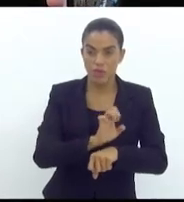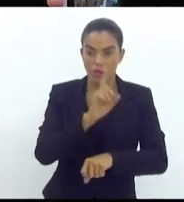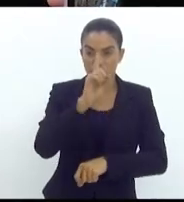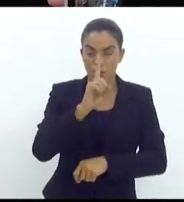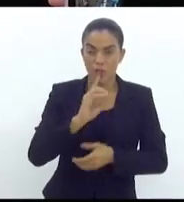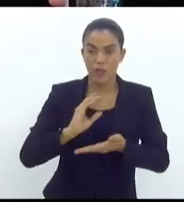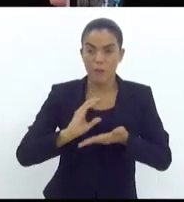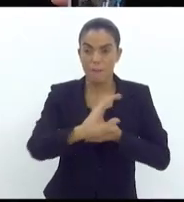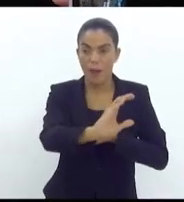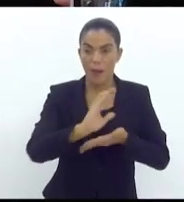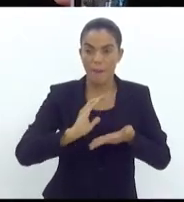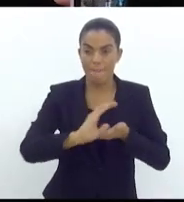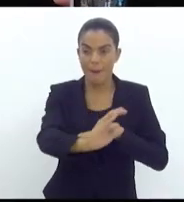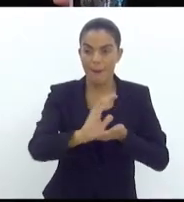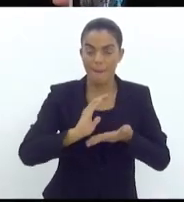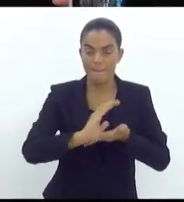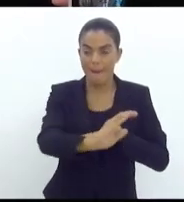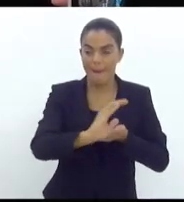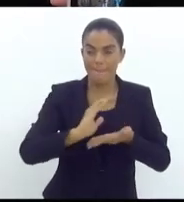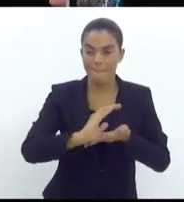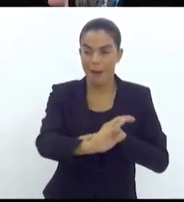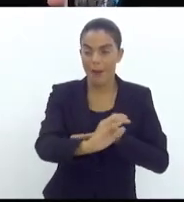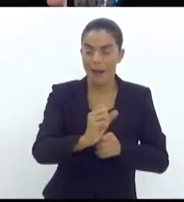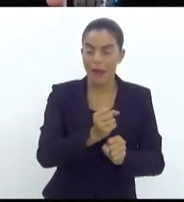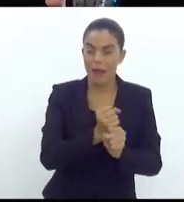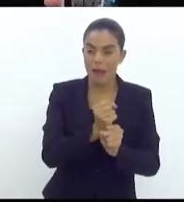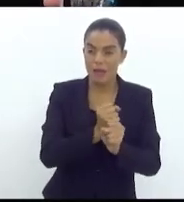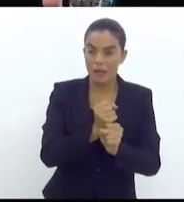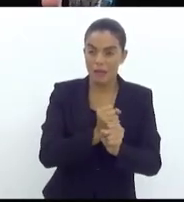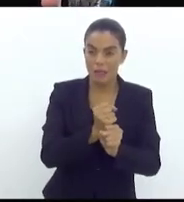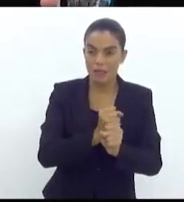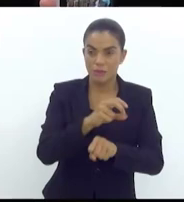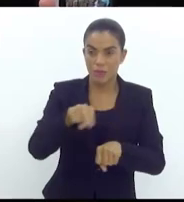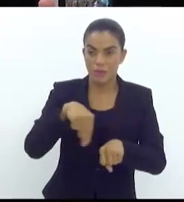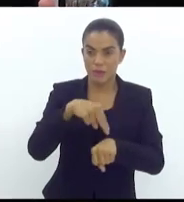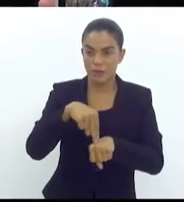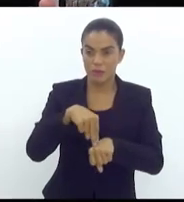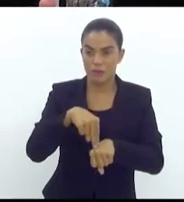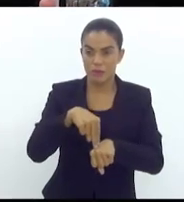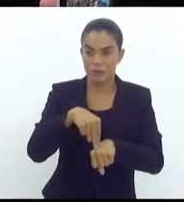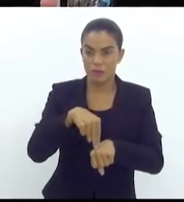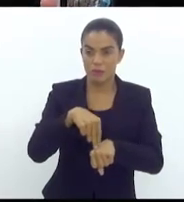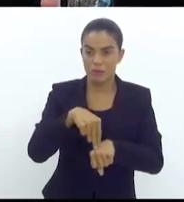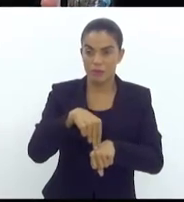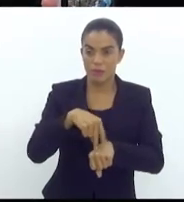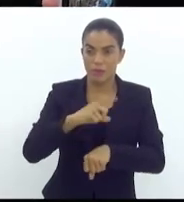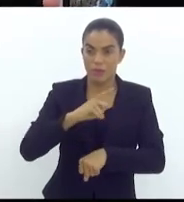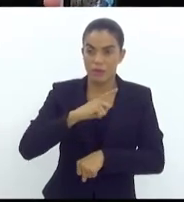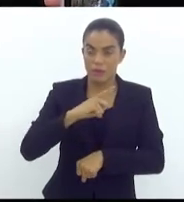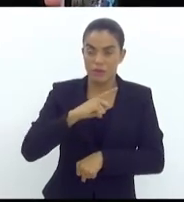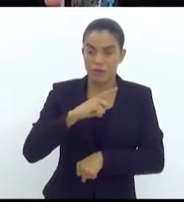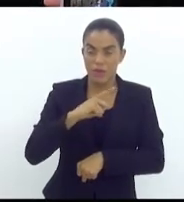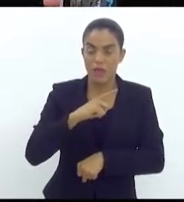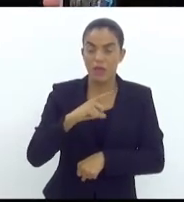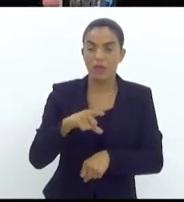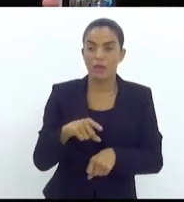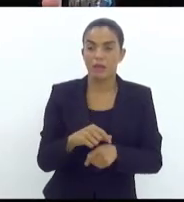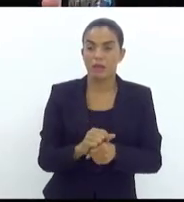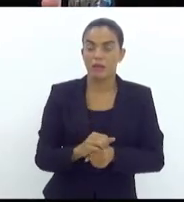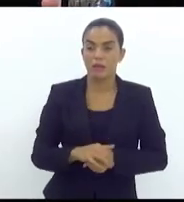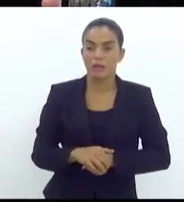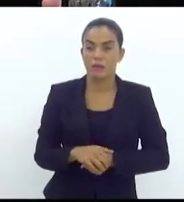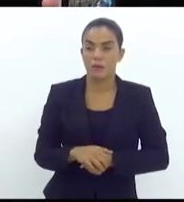valores Absurdos há anos para união e que tem como contrapartida